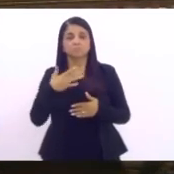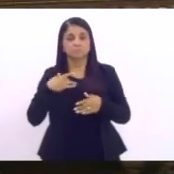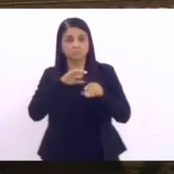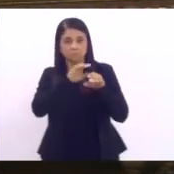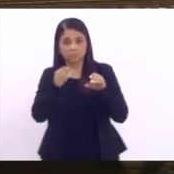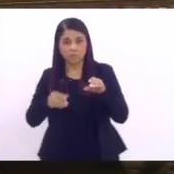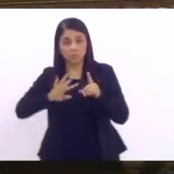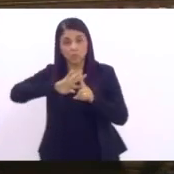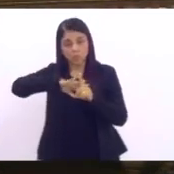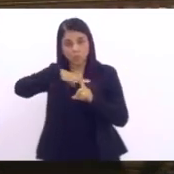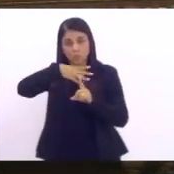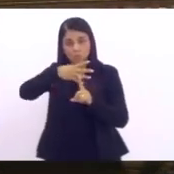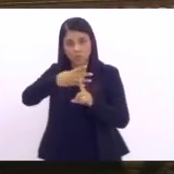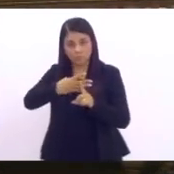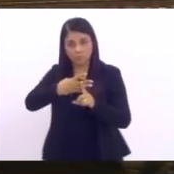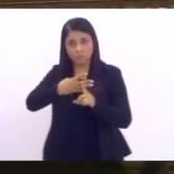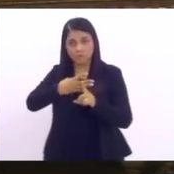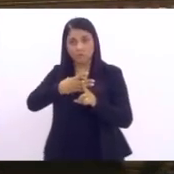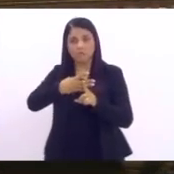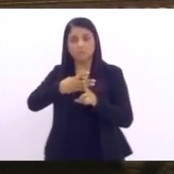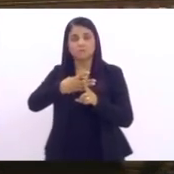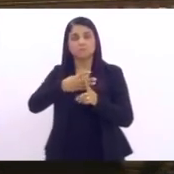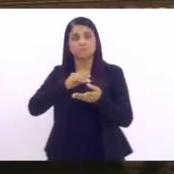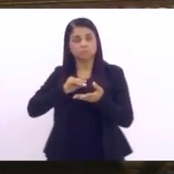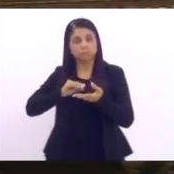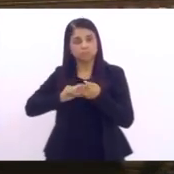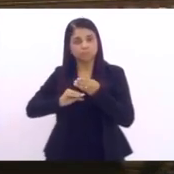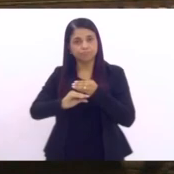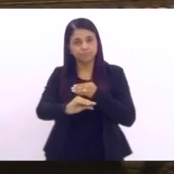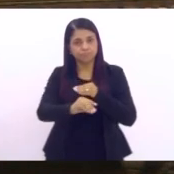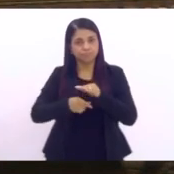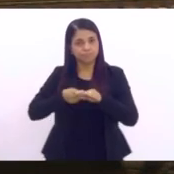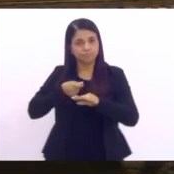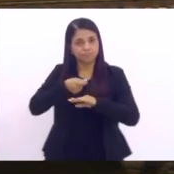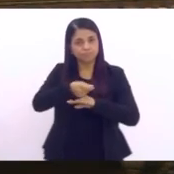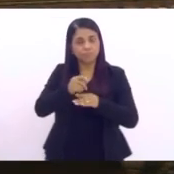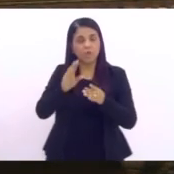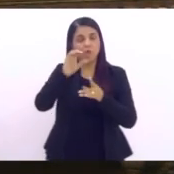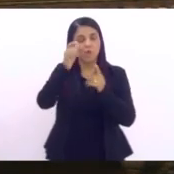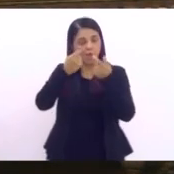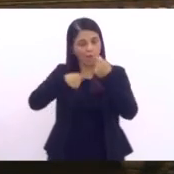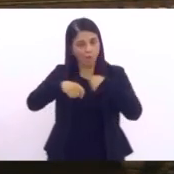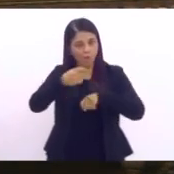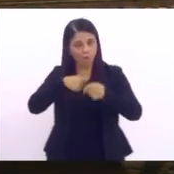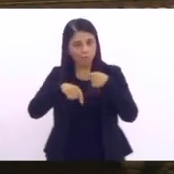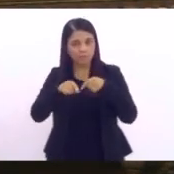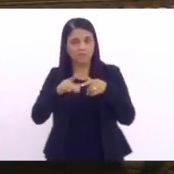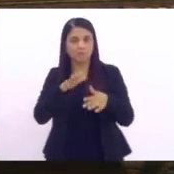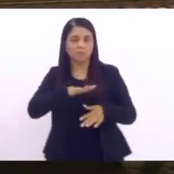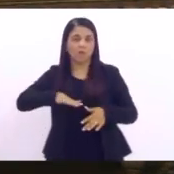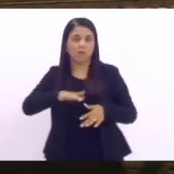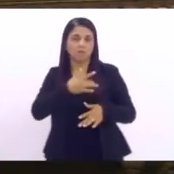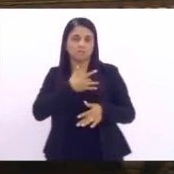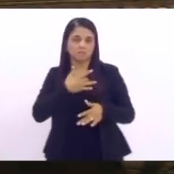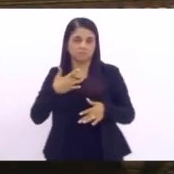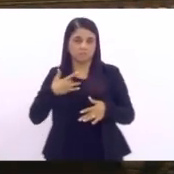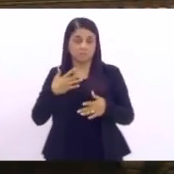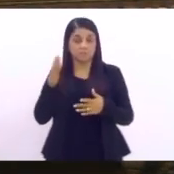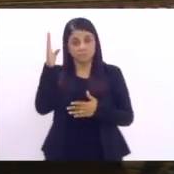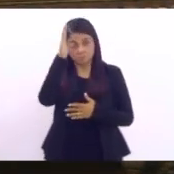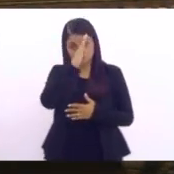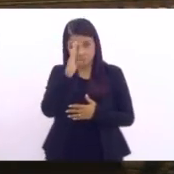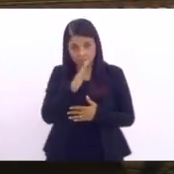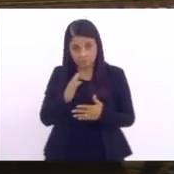termos de recursos economizados na área da saúde. Hoje, no Brasil, em cada